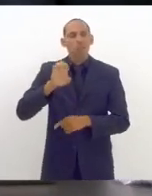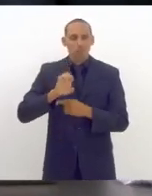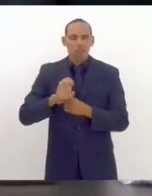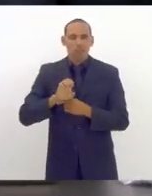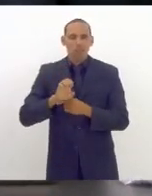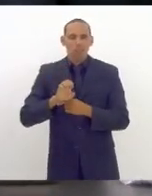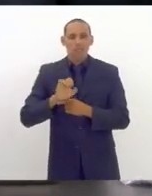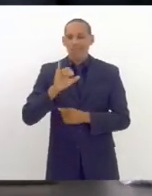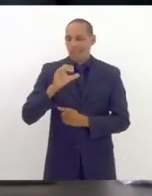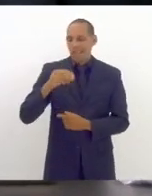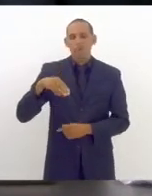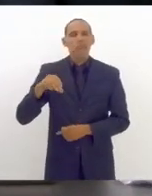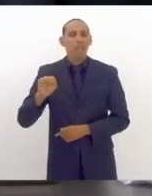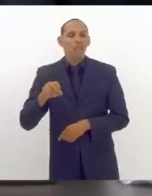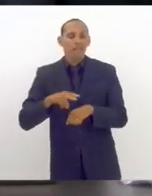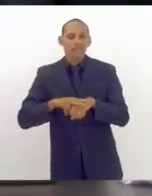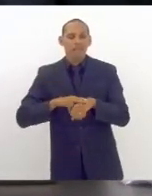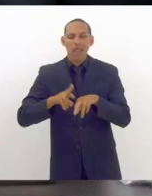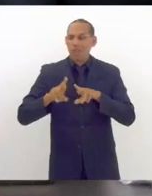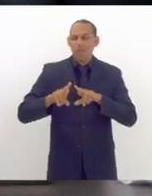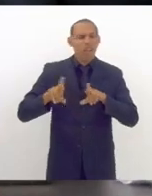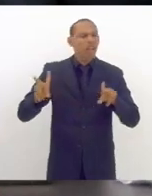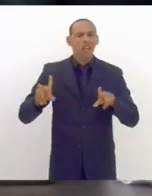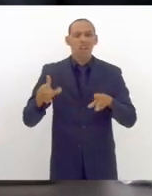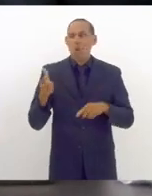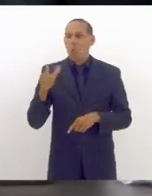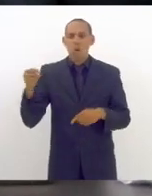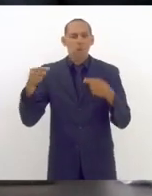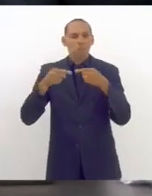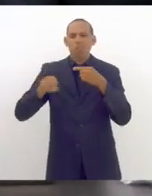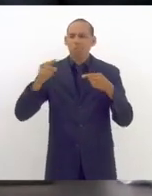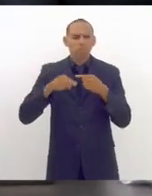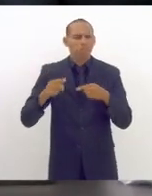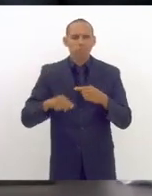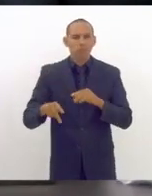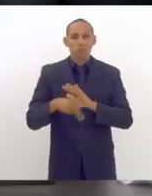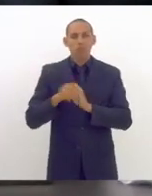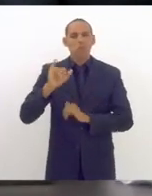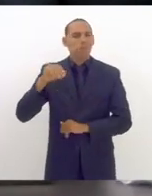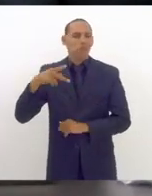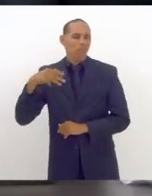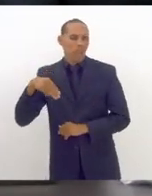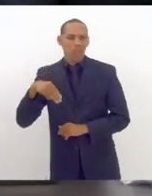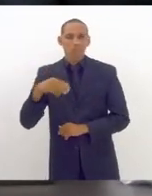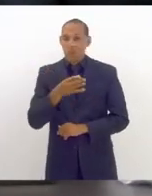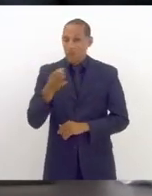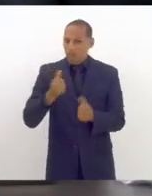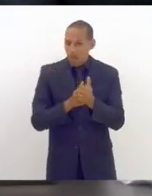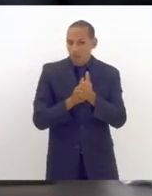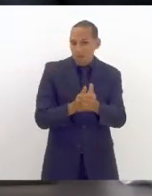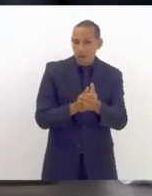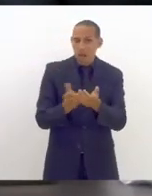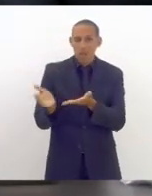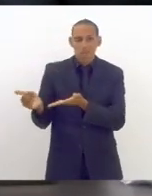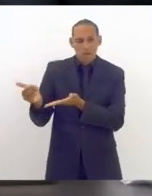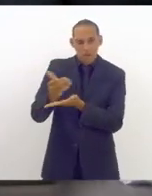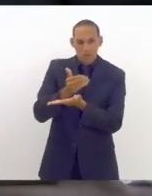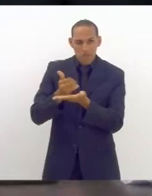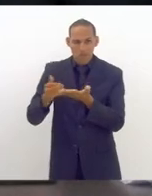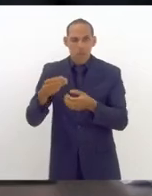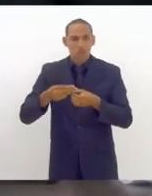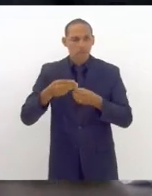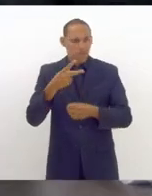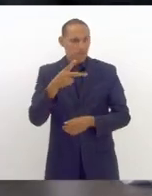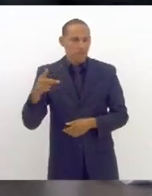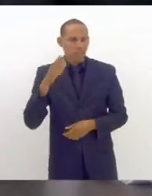de ICMS verde não tem nada a ver com os outros condicionantes do IPM vossas excelência que acompanha arrecadação dos seus